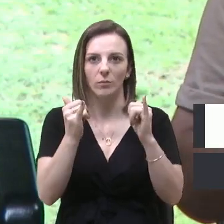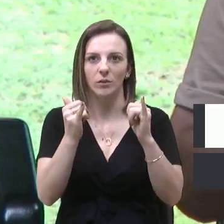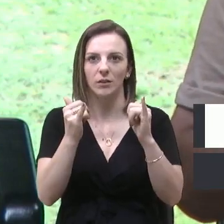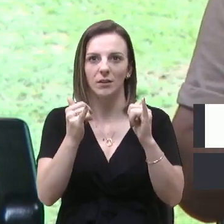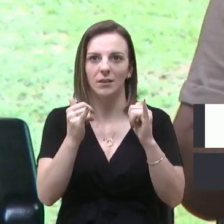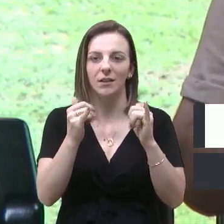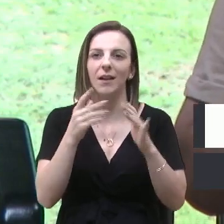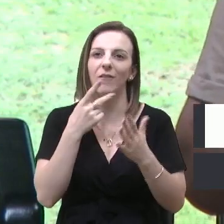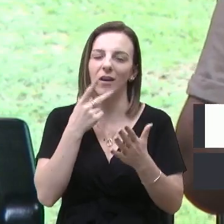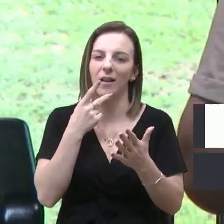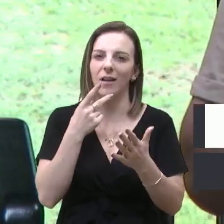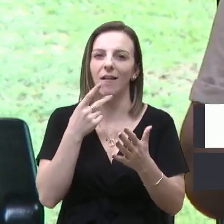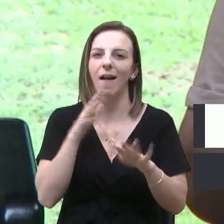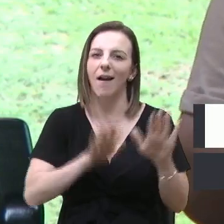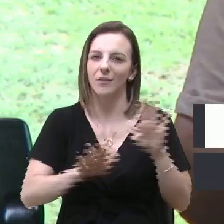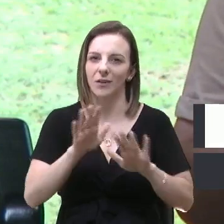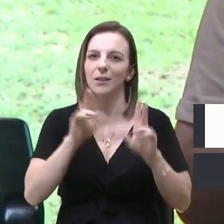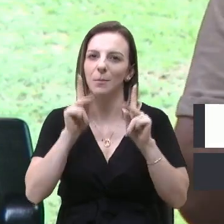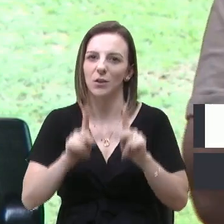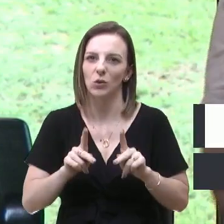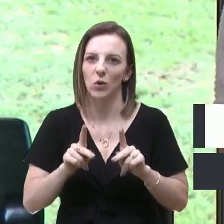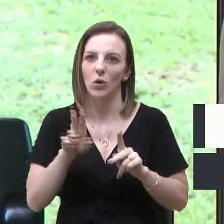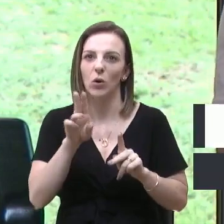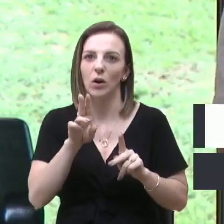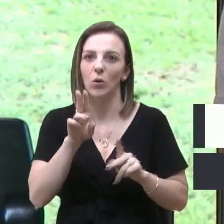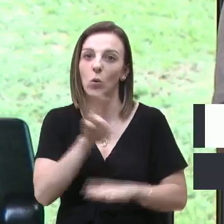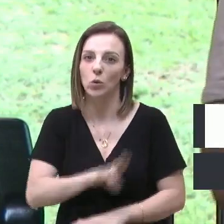marginalização, Porque pessoas já se utilizaram, inclusive, para ganhar a eleição.